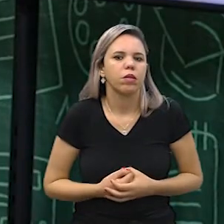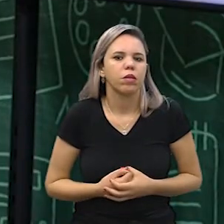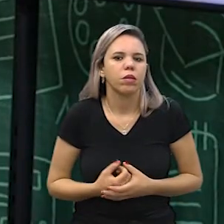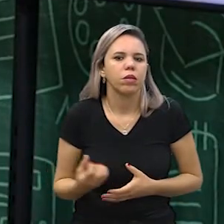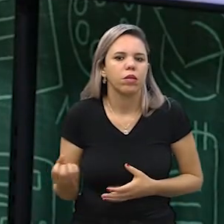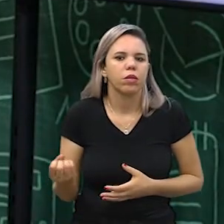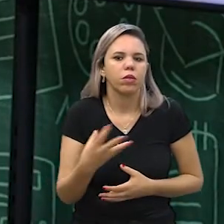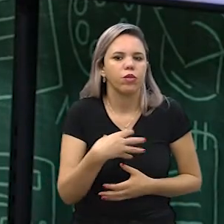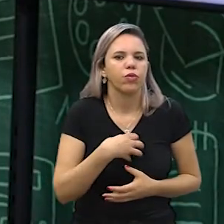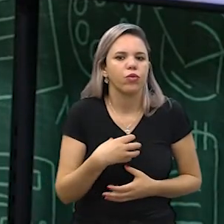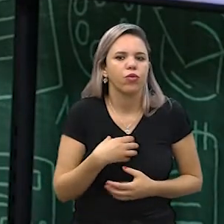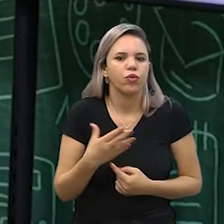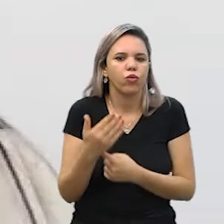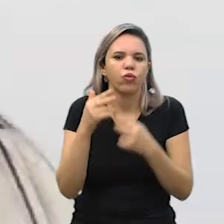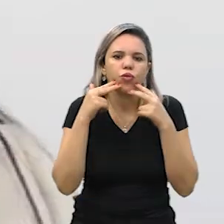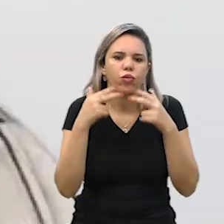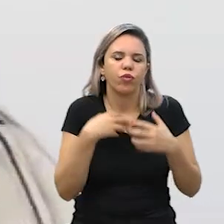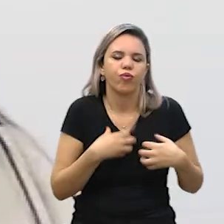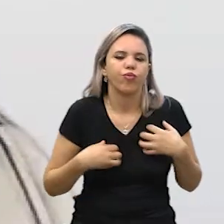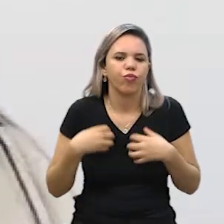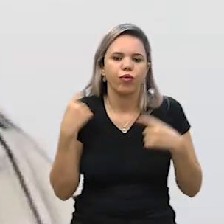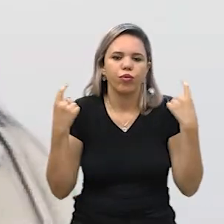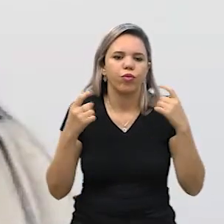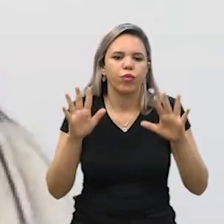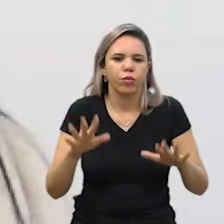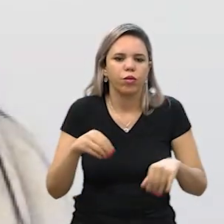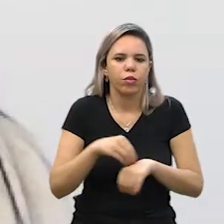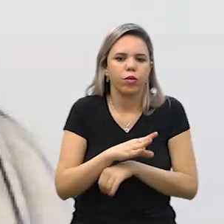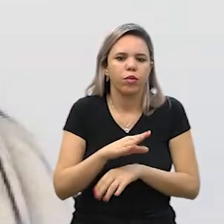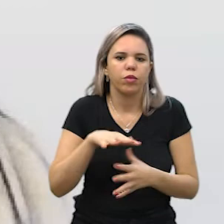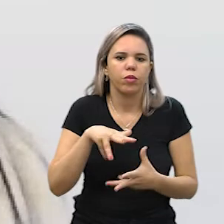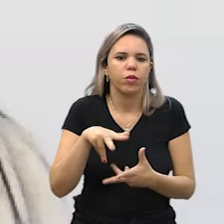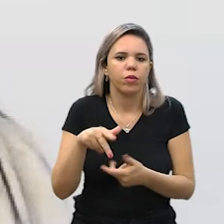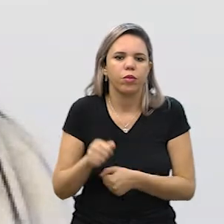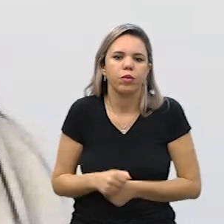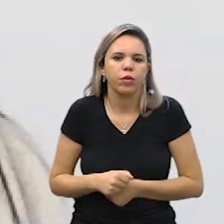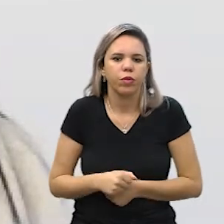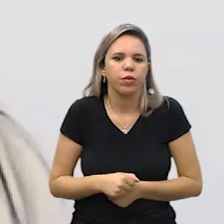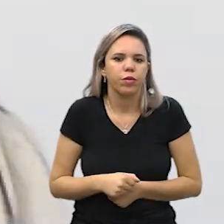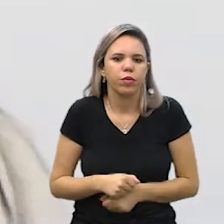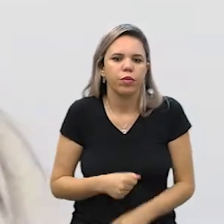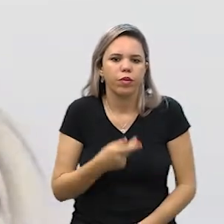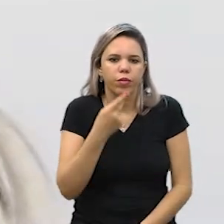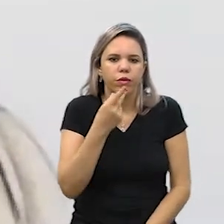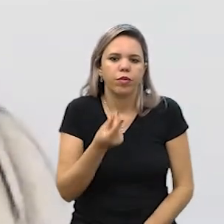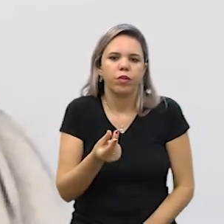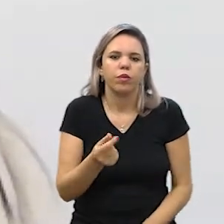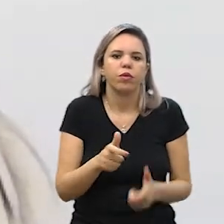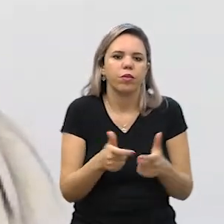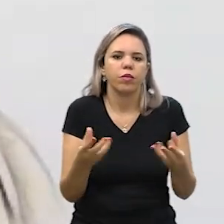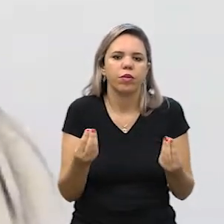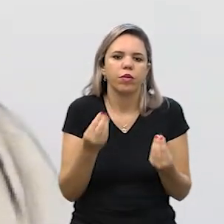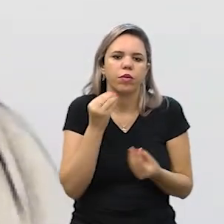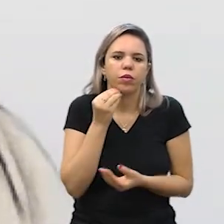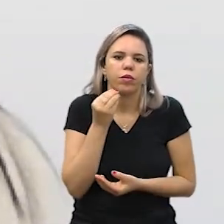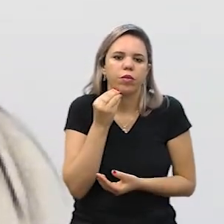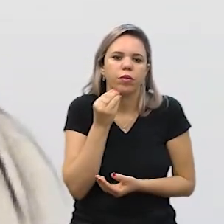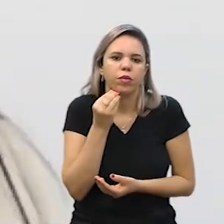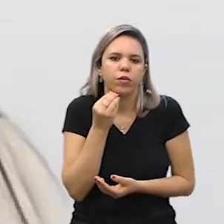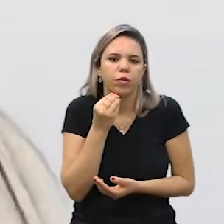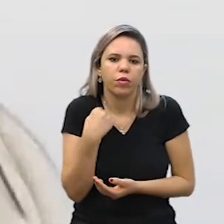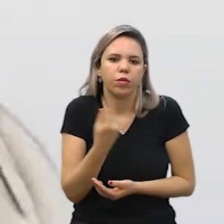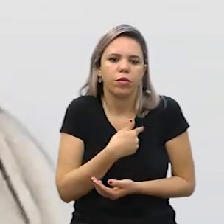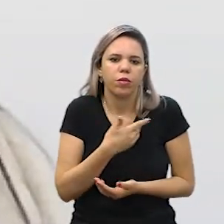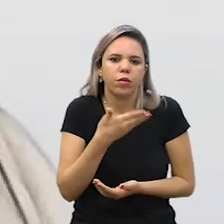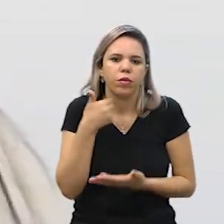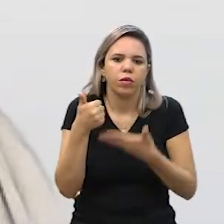novo, ele nos deixa desconfortável, mas ele nos traz um universo, eu vou dizer, infinito de oportunidades, para que a